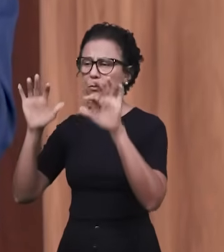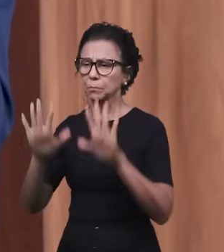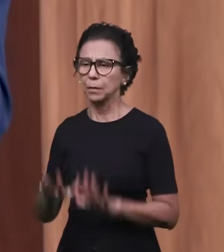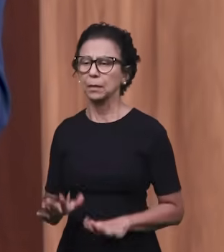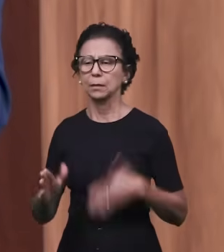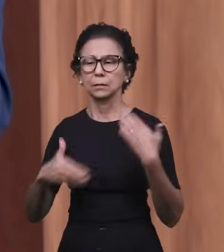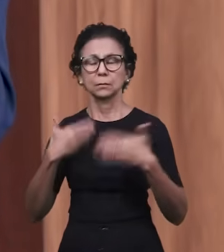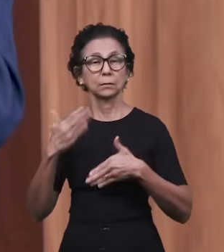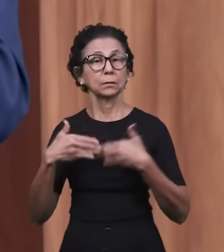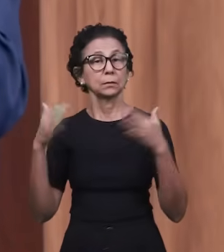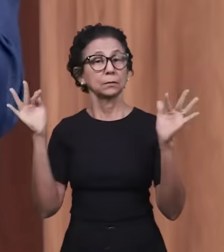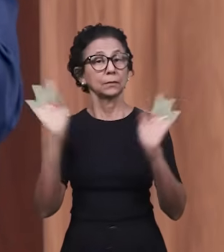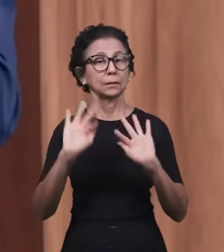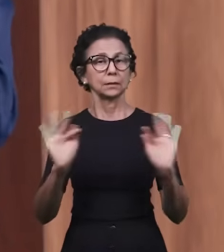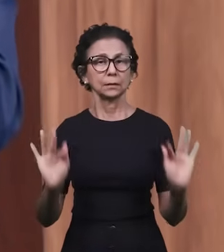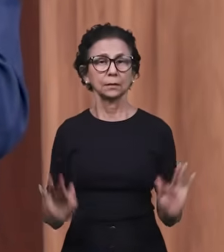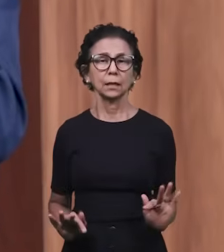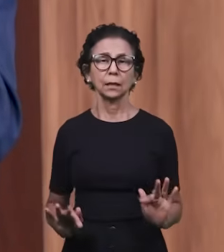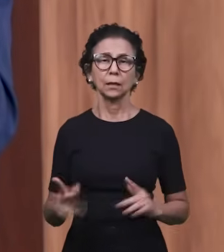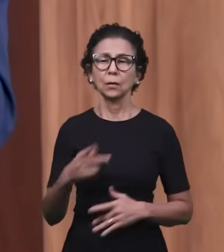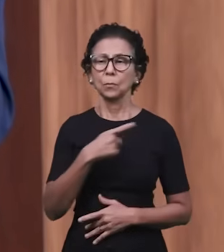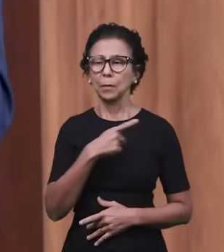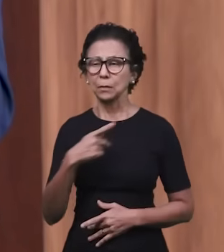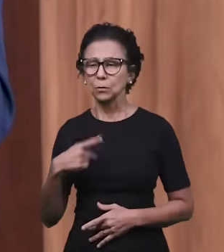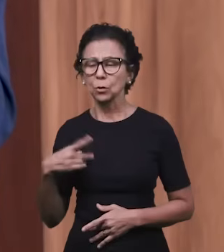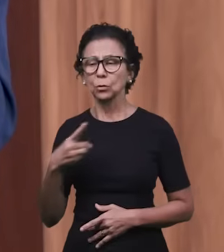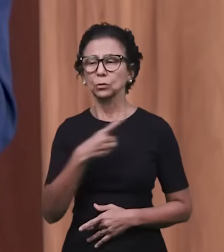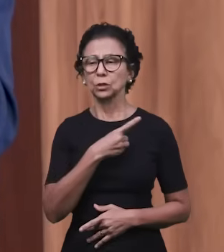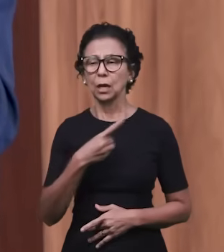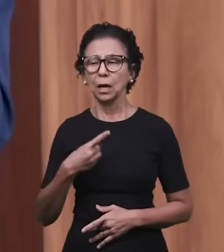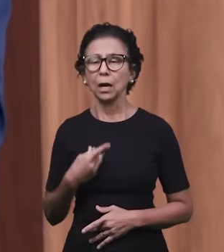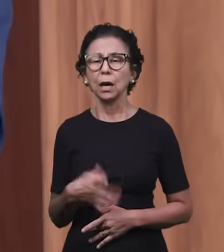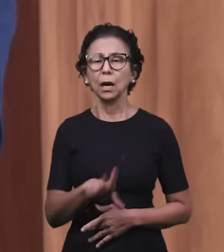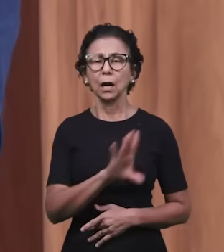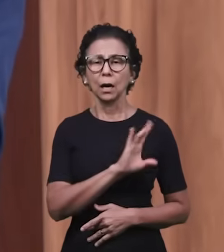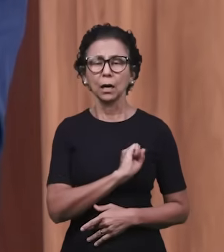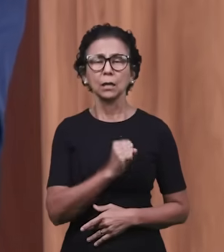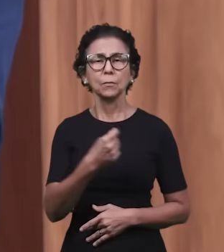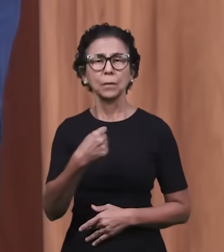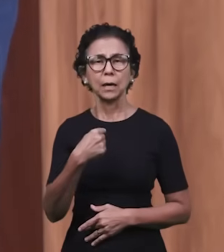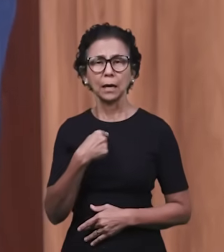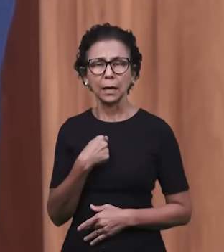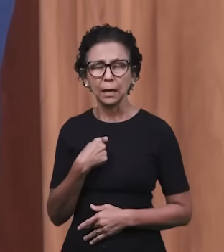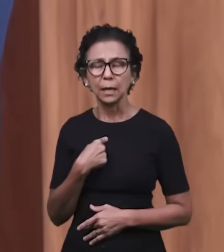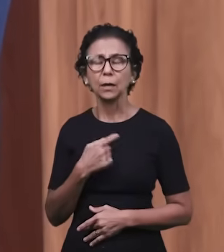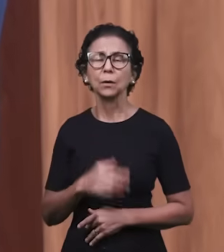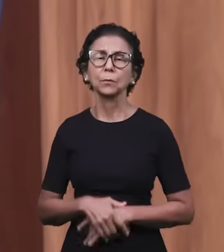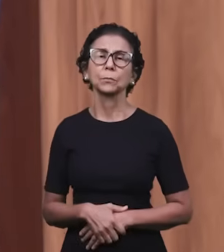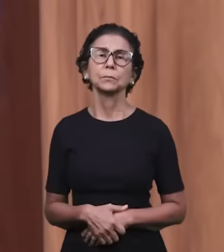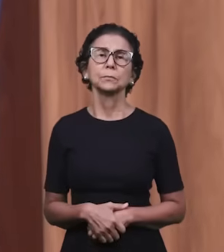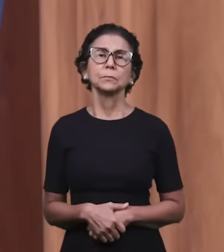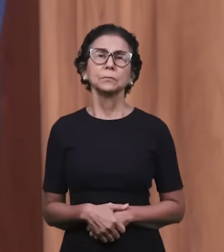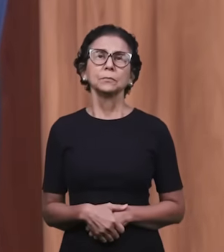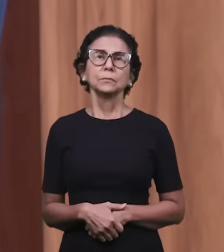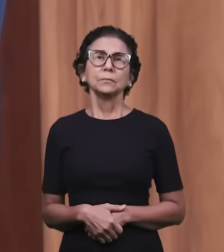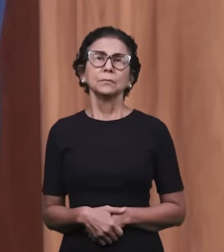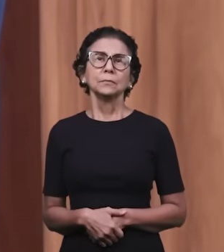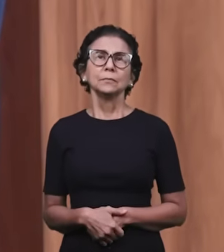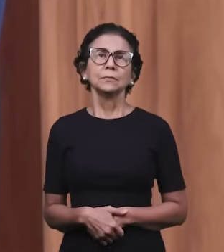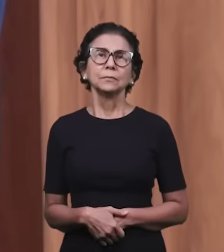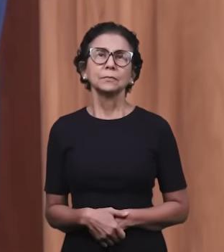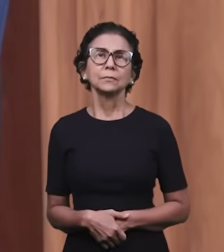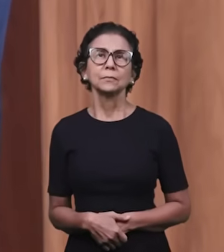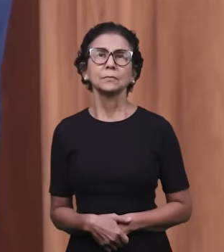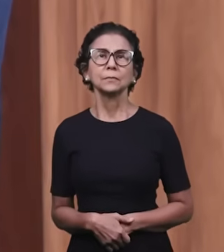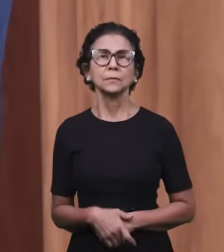felicidade, o pastor me ama, o diácono me ama, eu sou bem acolhido, sou bem assistido. Esse é o nosso relacionamento